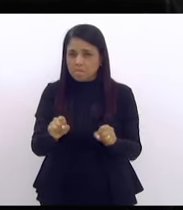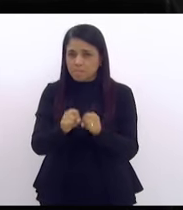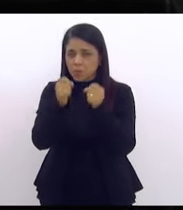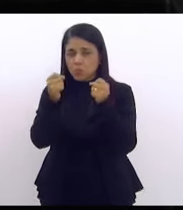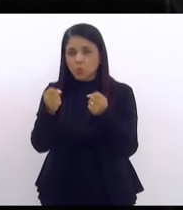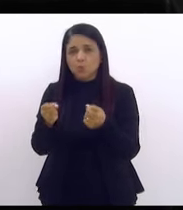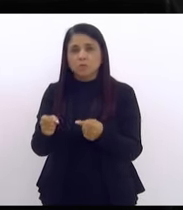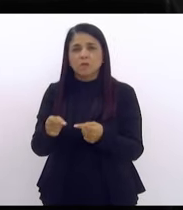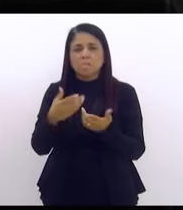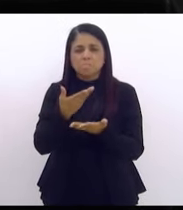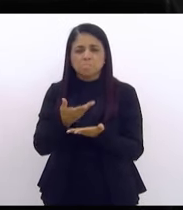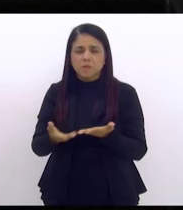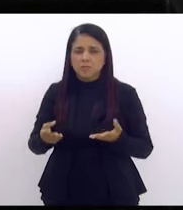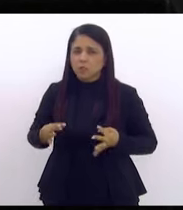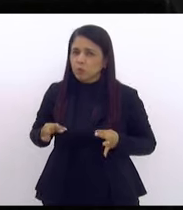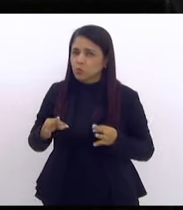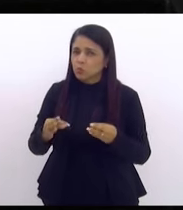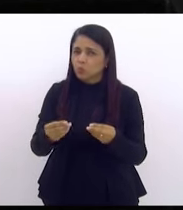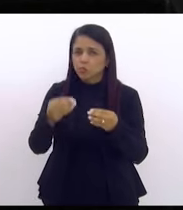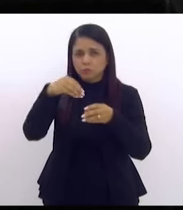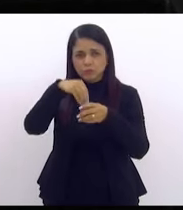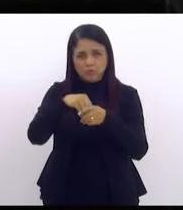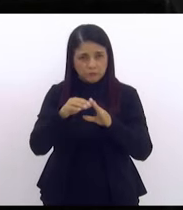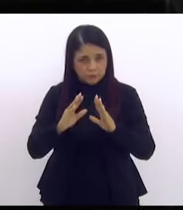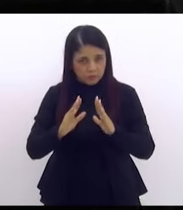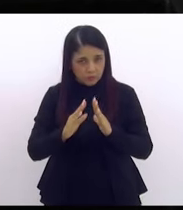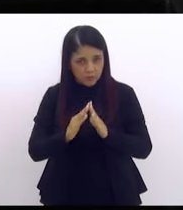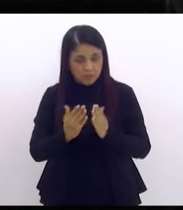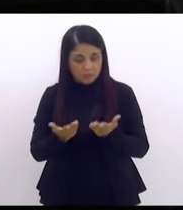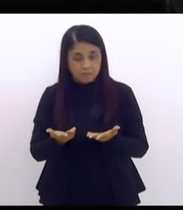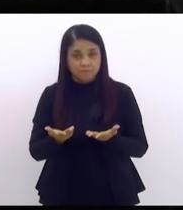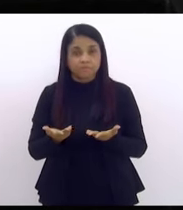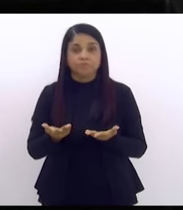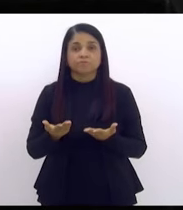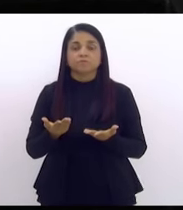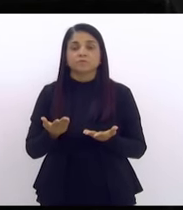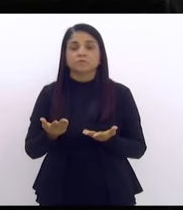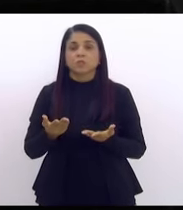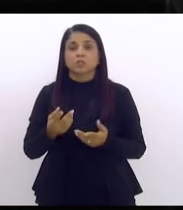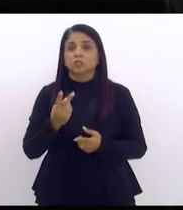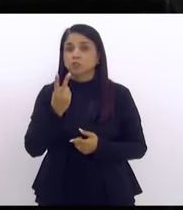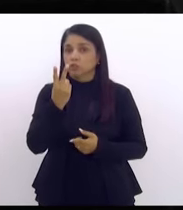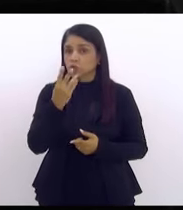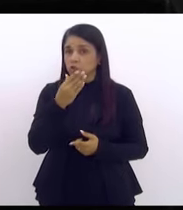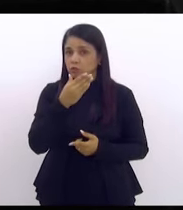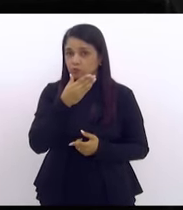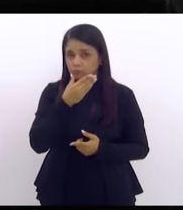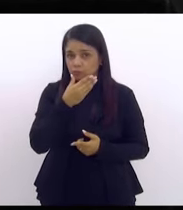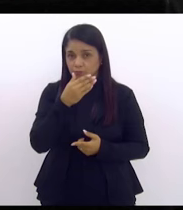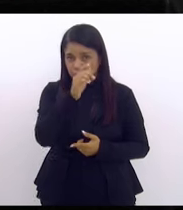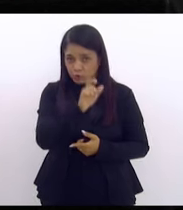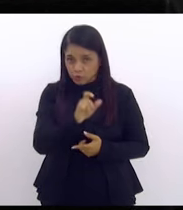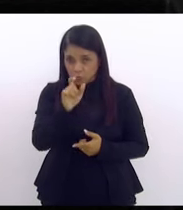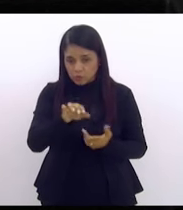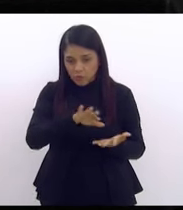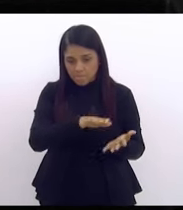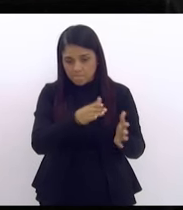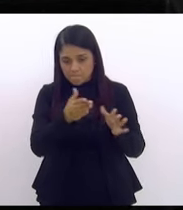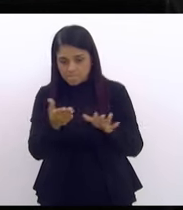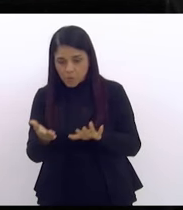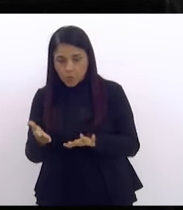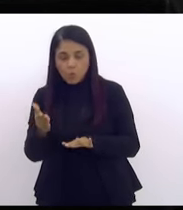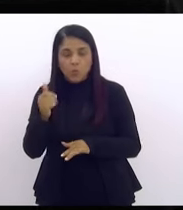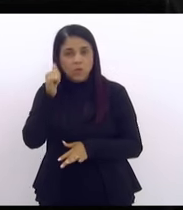perderam tudo nas suas casas, não é? Nós tivemos 2 óbitos, que foram 2 pessoas